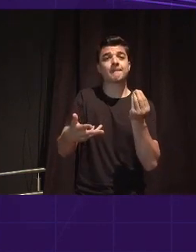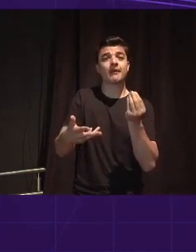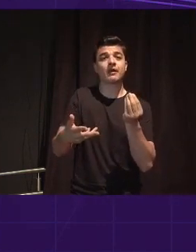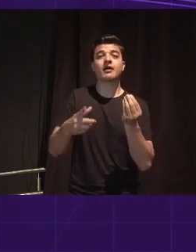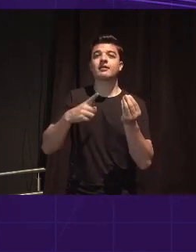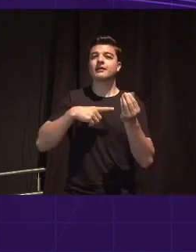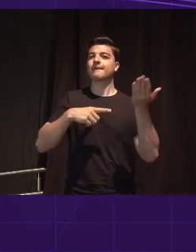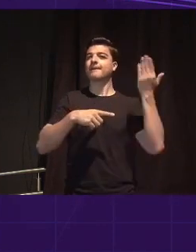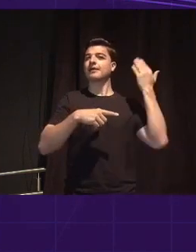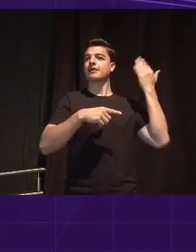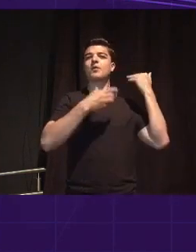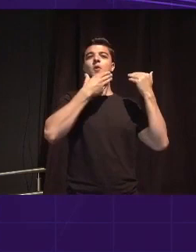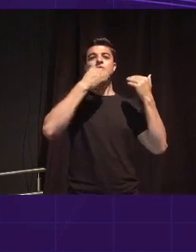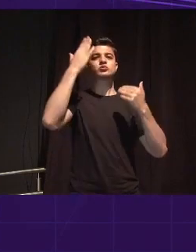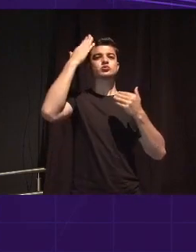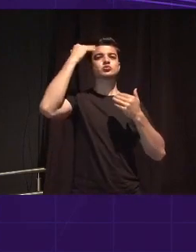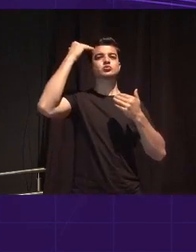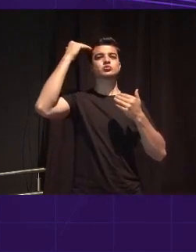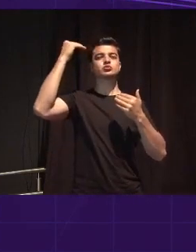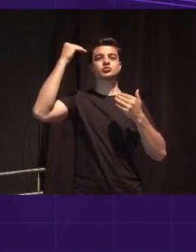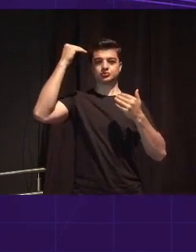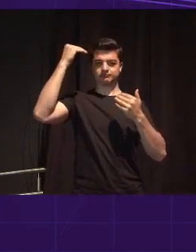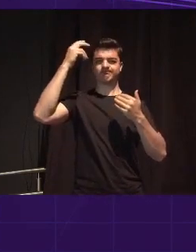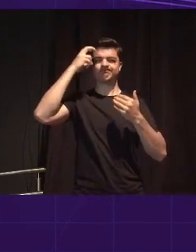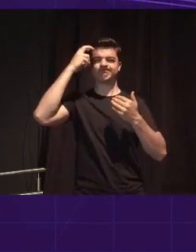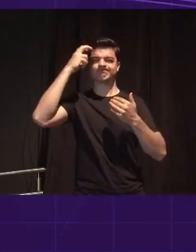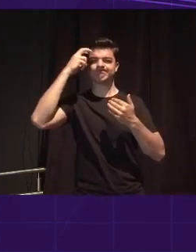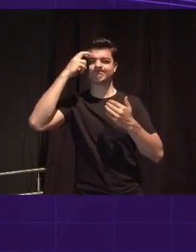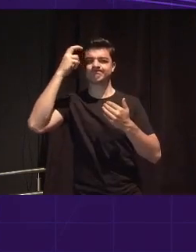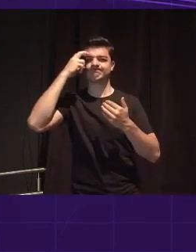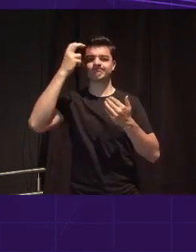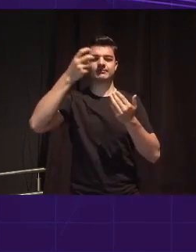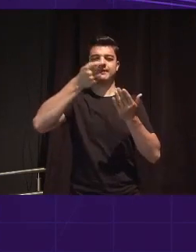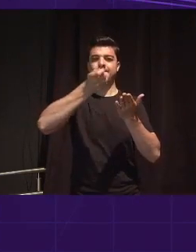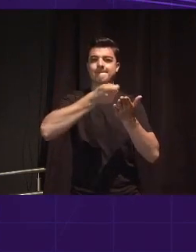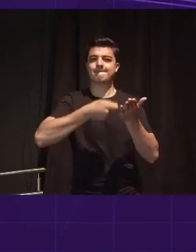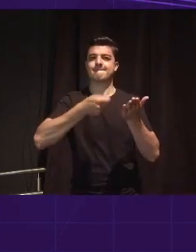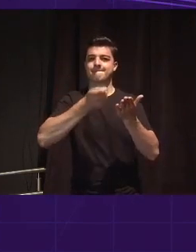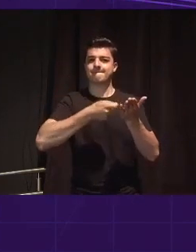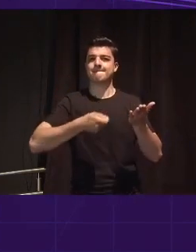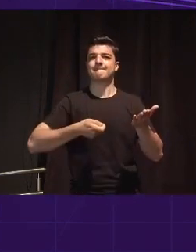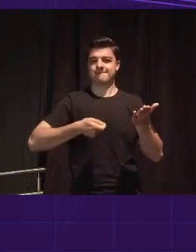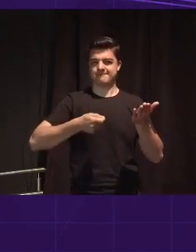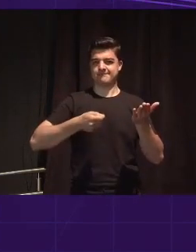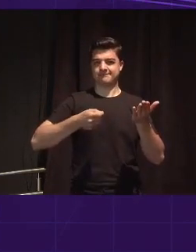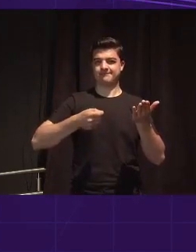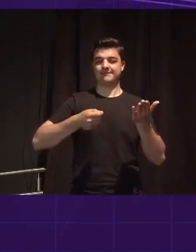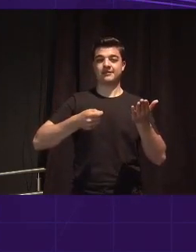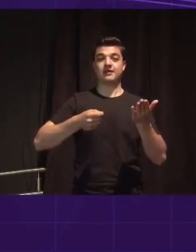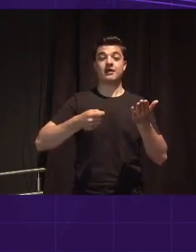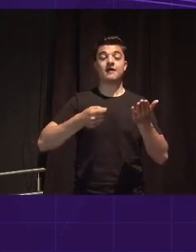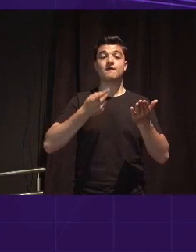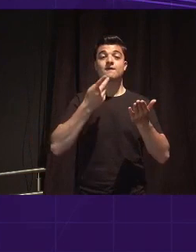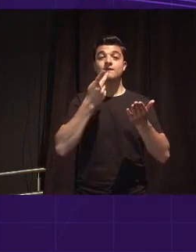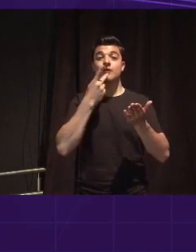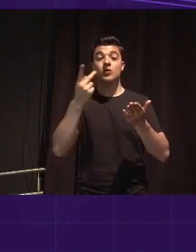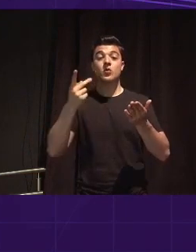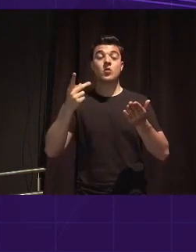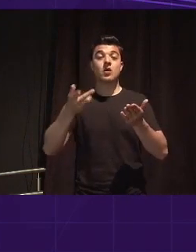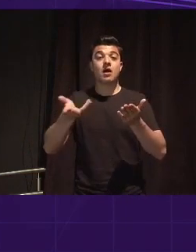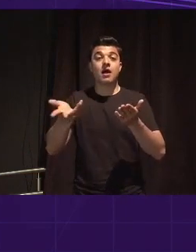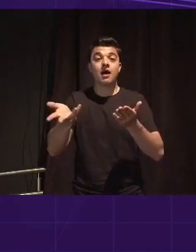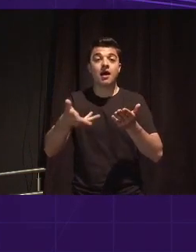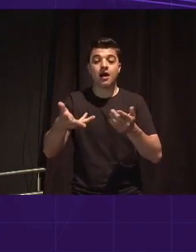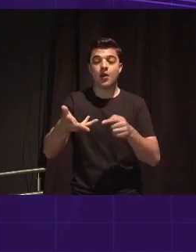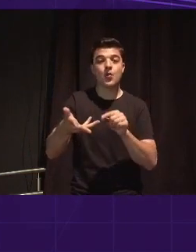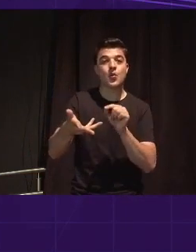pensadores falam isso desde sempre, né? Eles falam que ser ágil é a capacidade de criar e responder a mudanças,